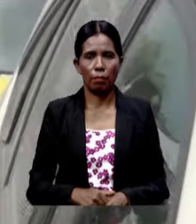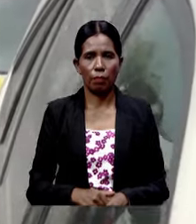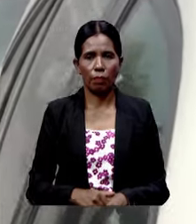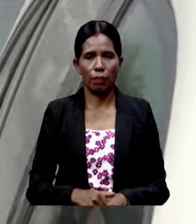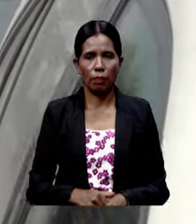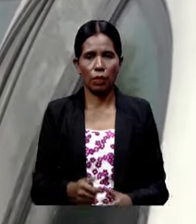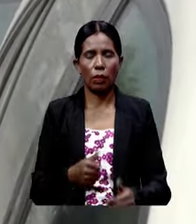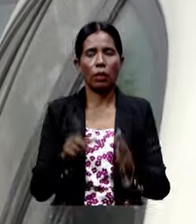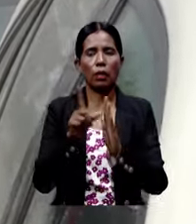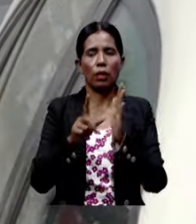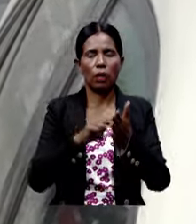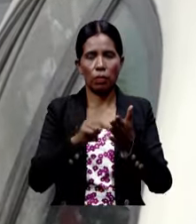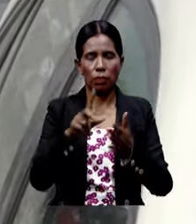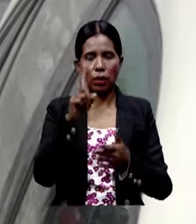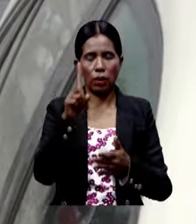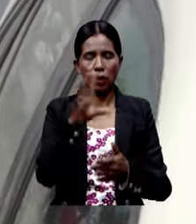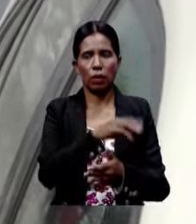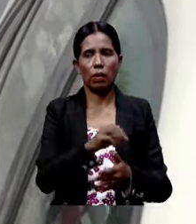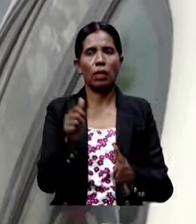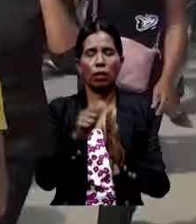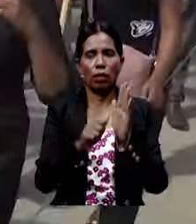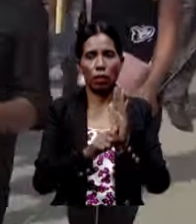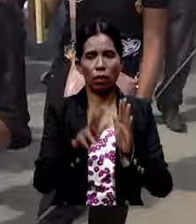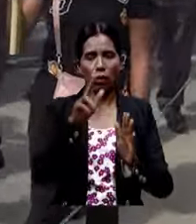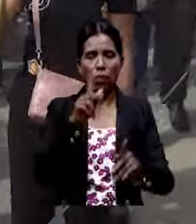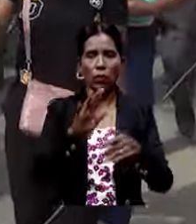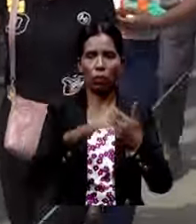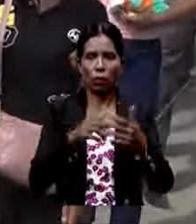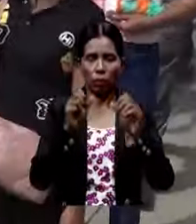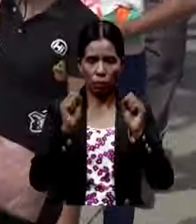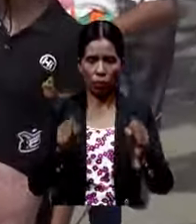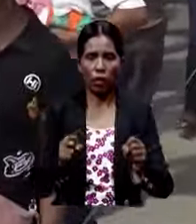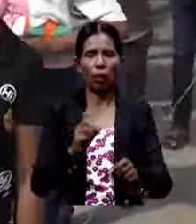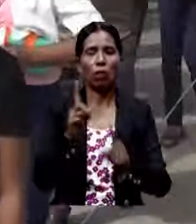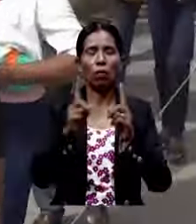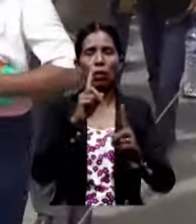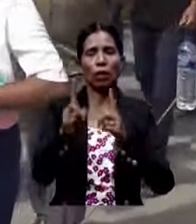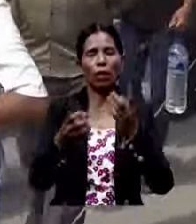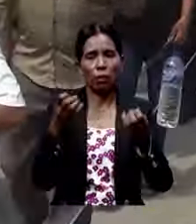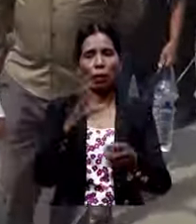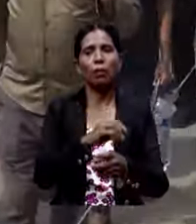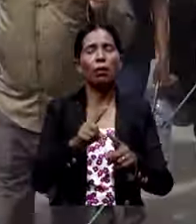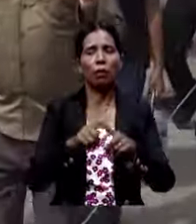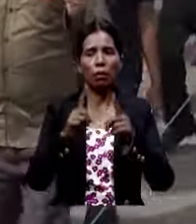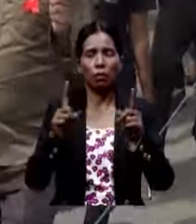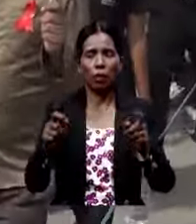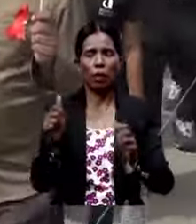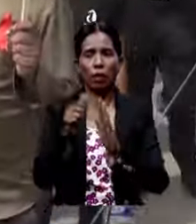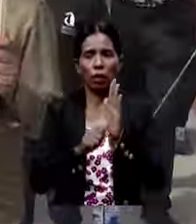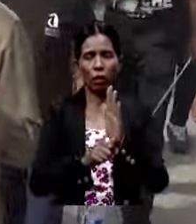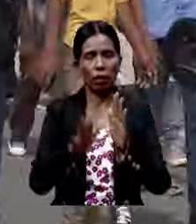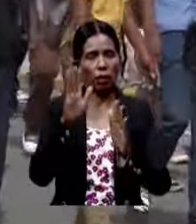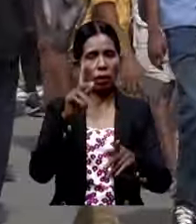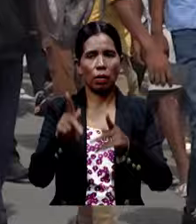Baseada na lei número ida para Rihun Ruanen e artigo 12, cidadão Roto Bele Halo manifestação, mas bem, e artigo 5, né, bando ato